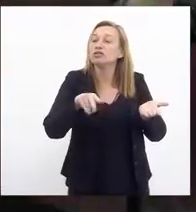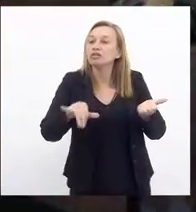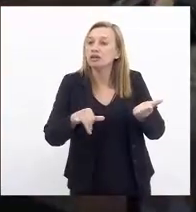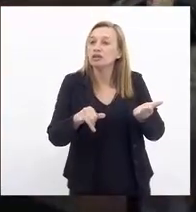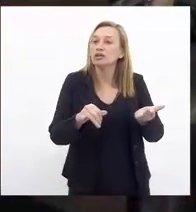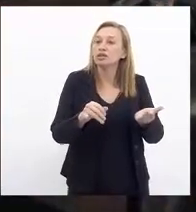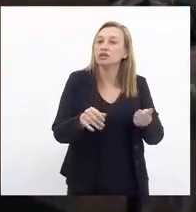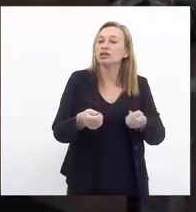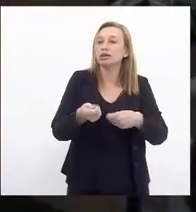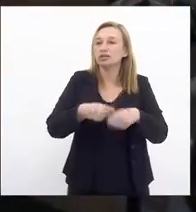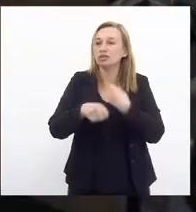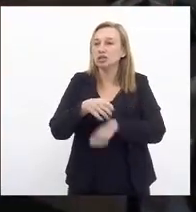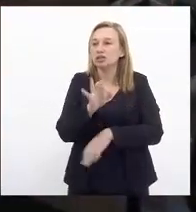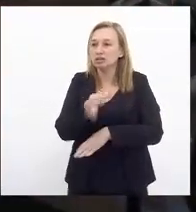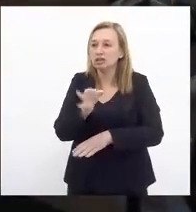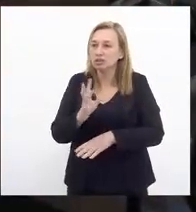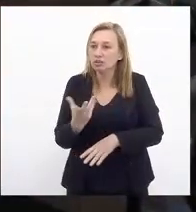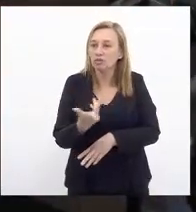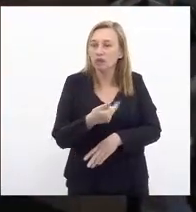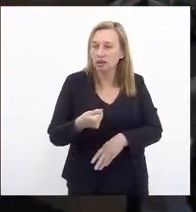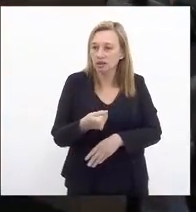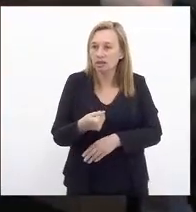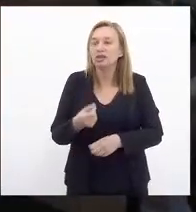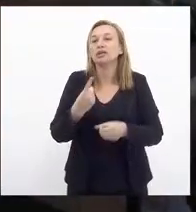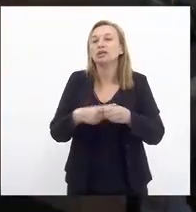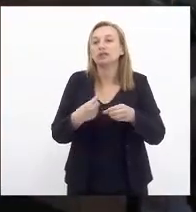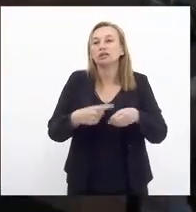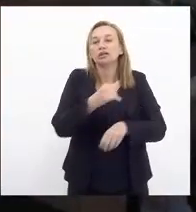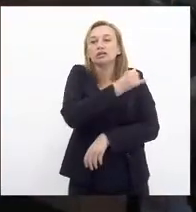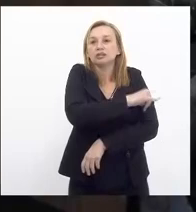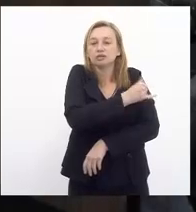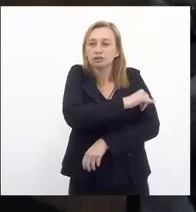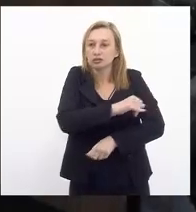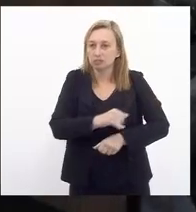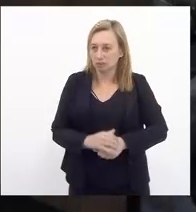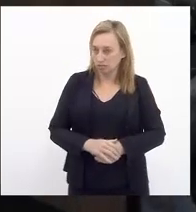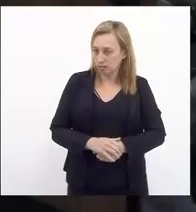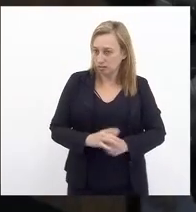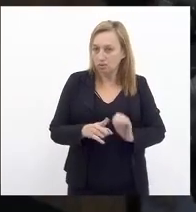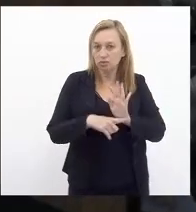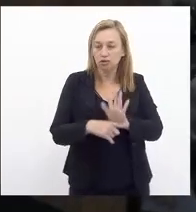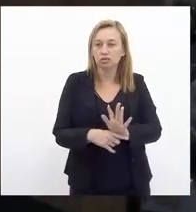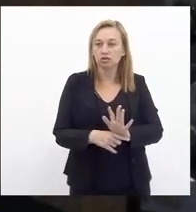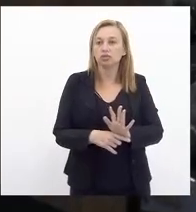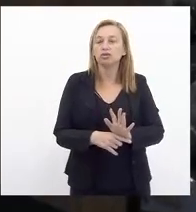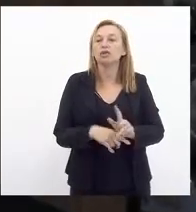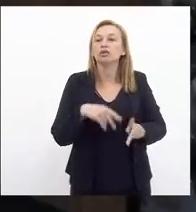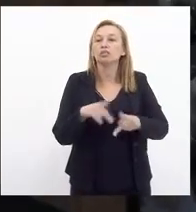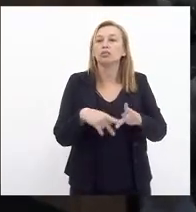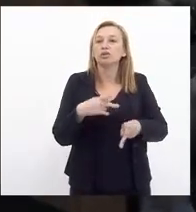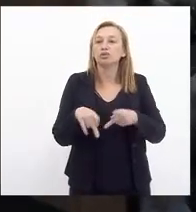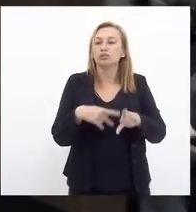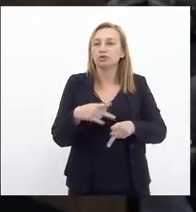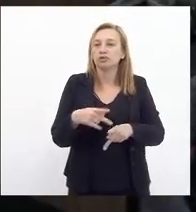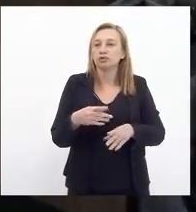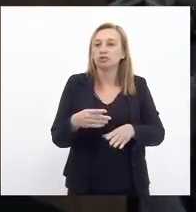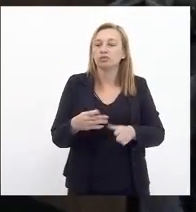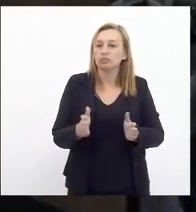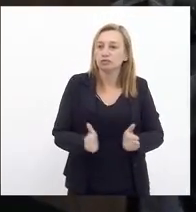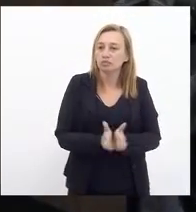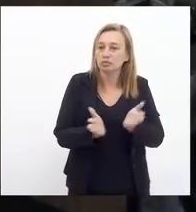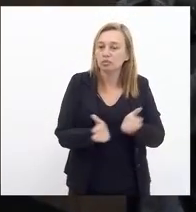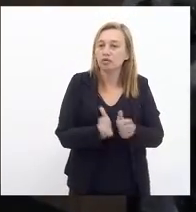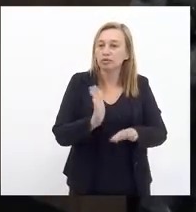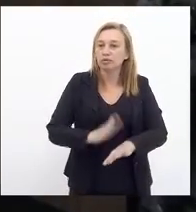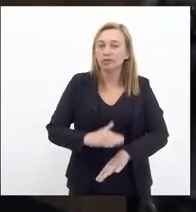empenhados de maneira concreta e qualificado no município do Rio de Janeiro atendendo a população mais pobre e que